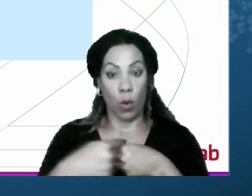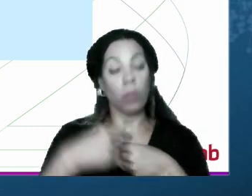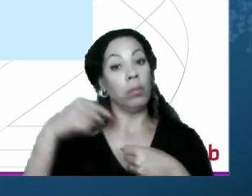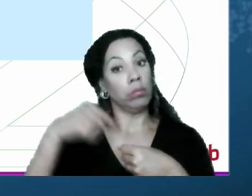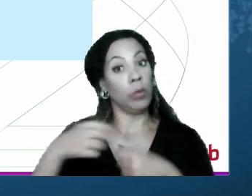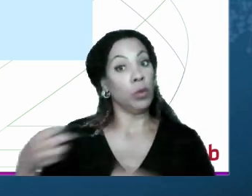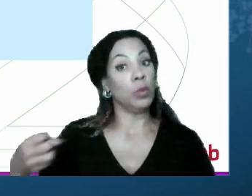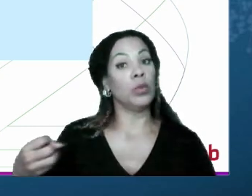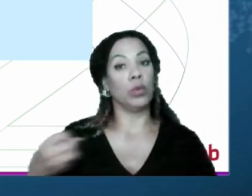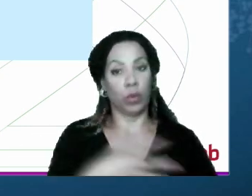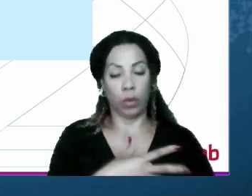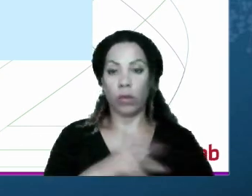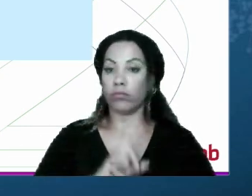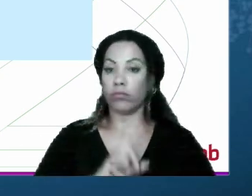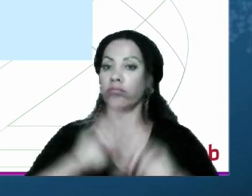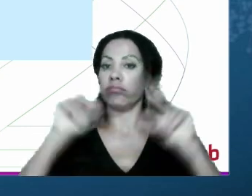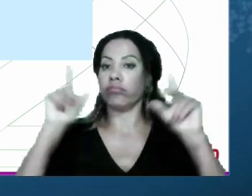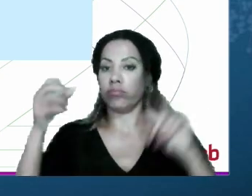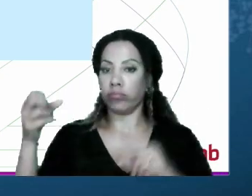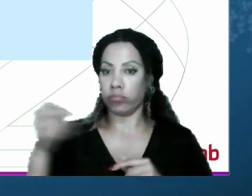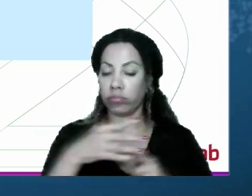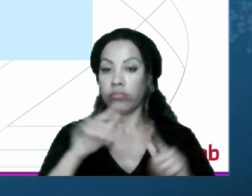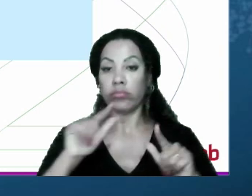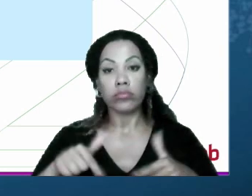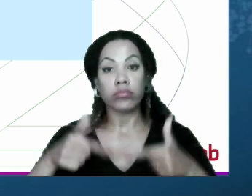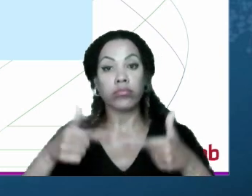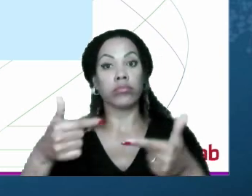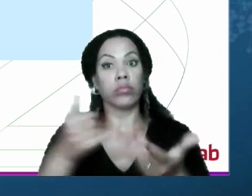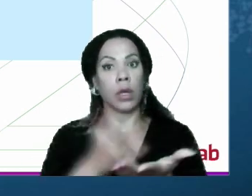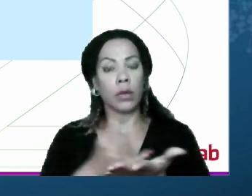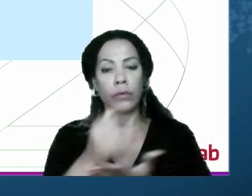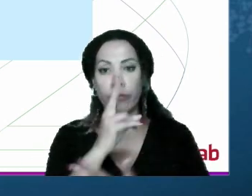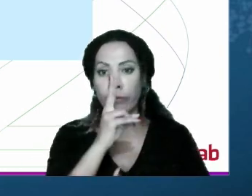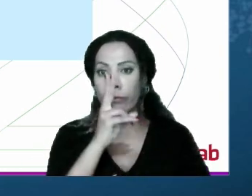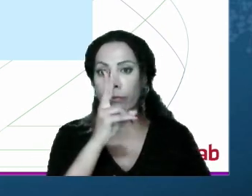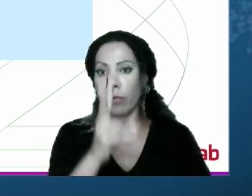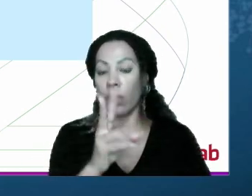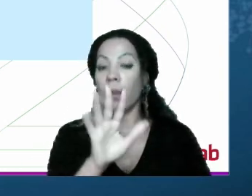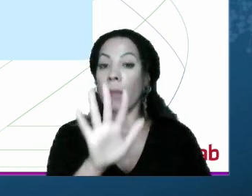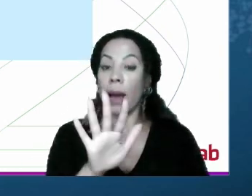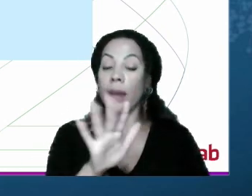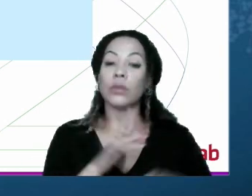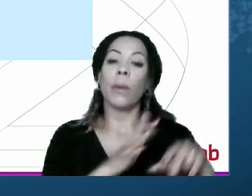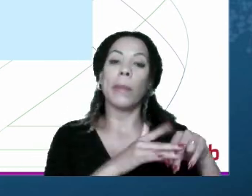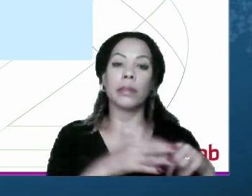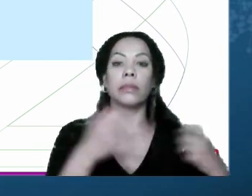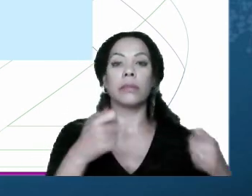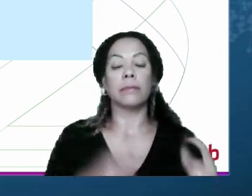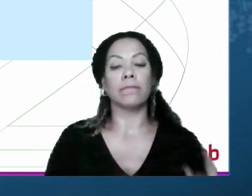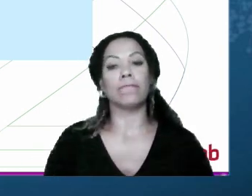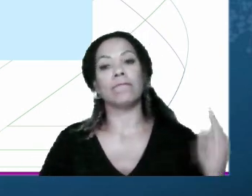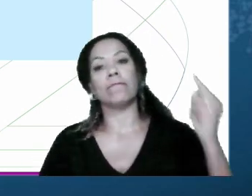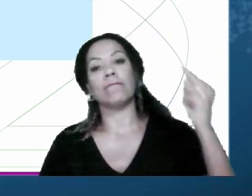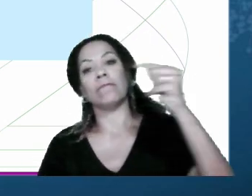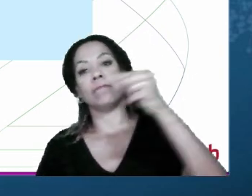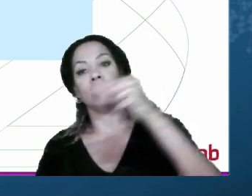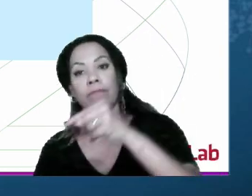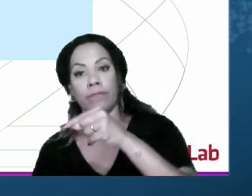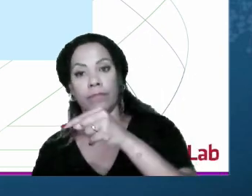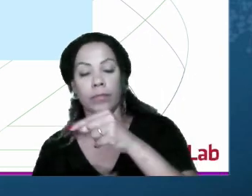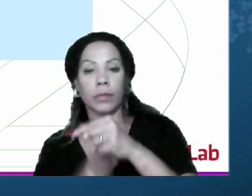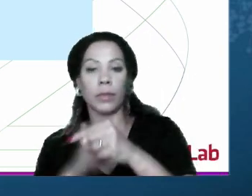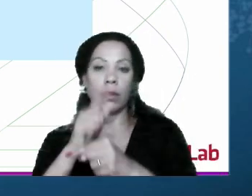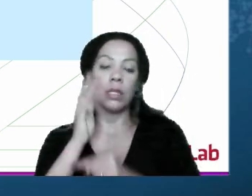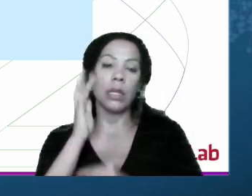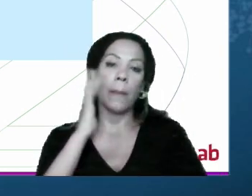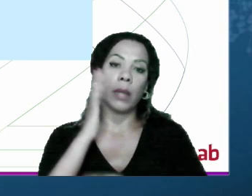inovadora, uma iniciativa muito forte, mas os pacientes ainda têm que ir lá. Você não imagina um paciente no estado do Acre,